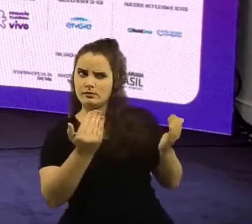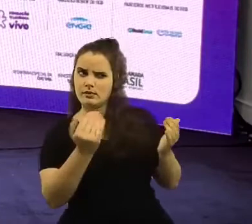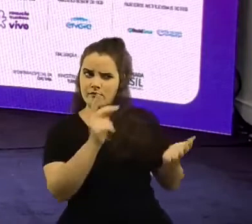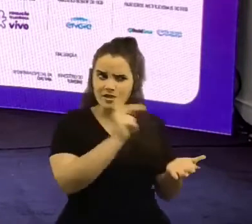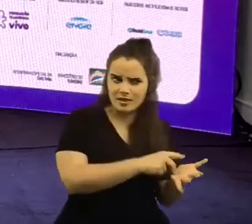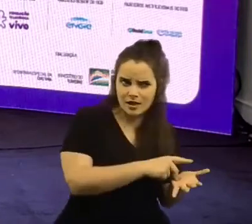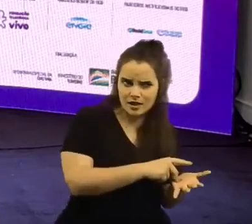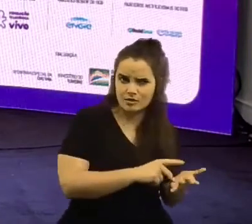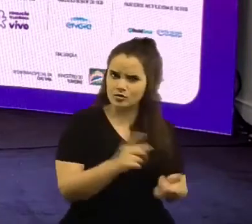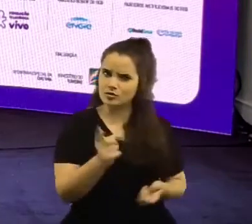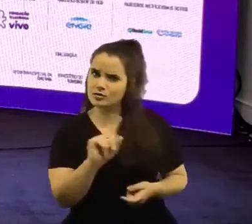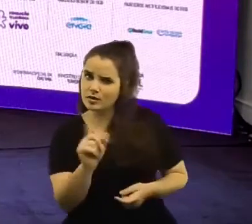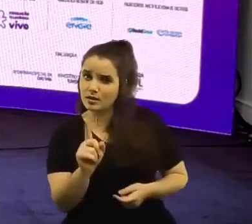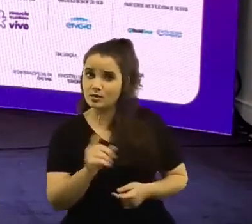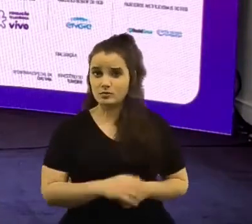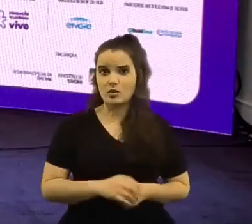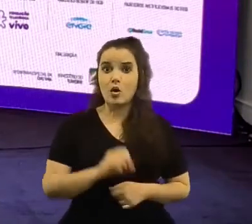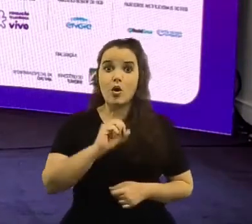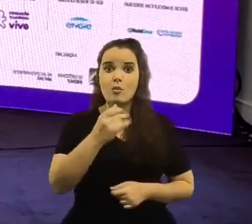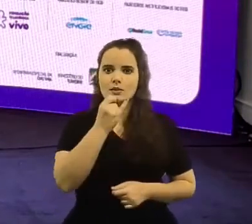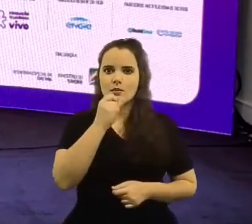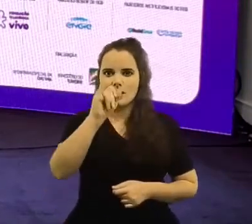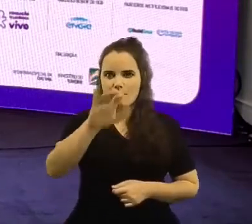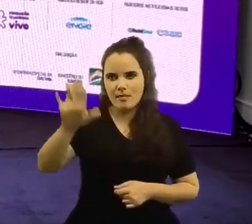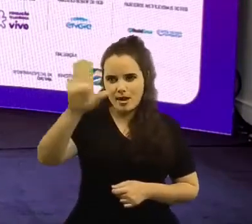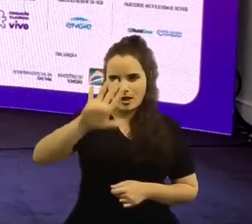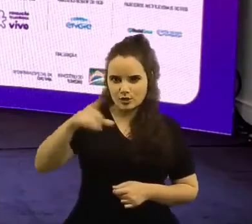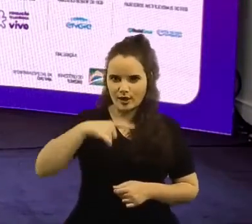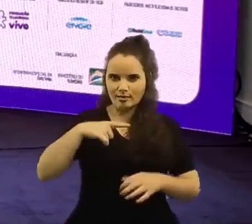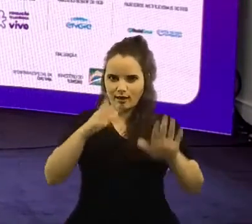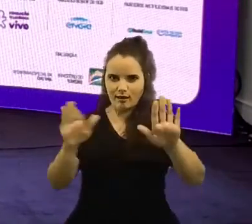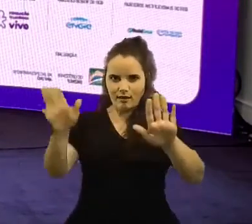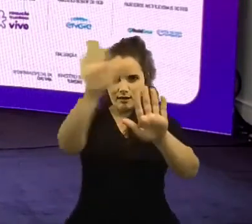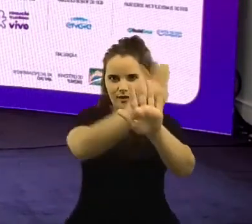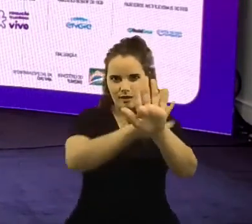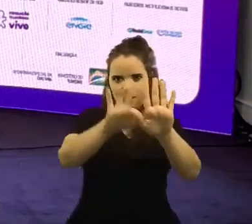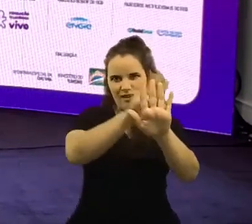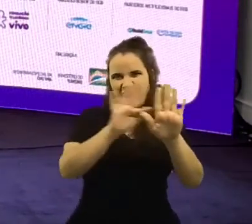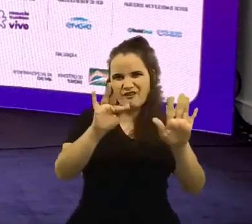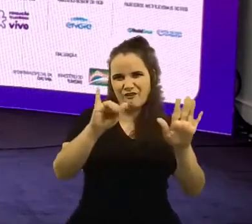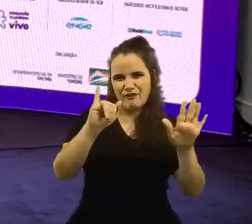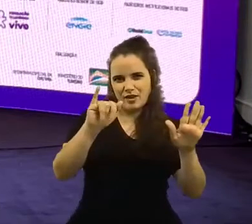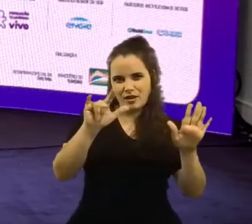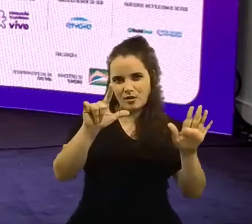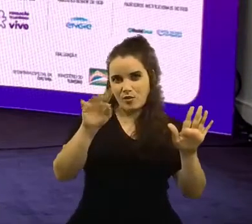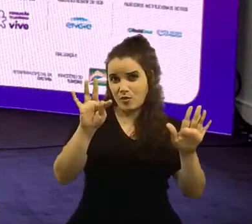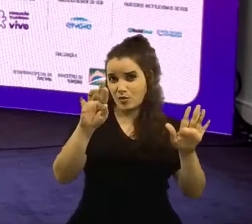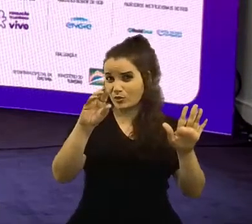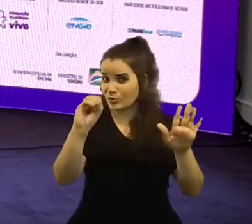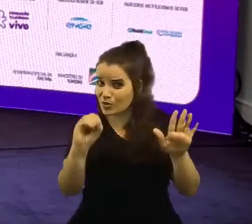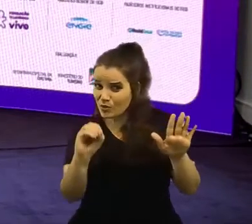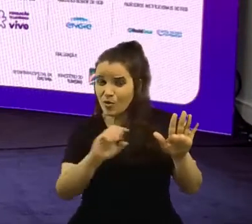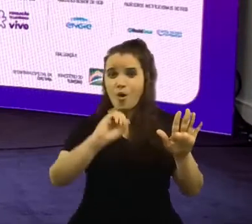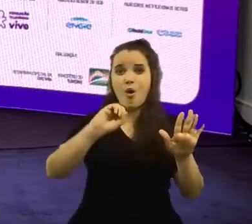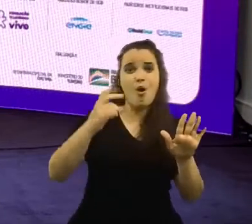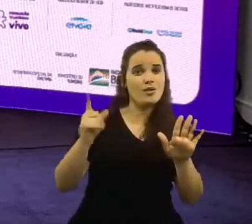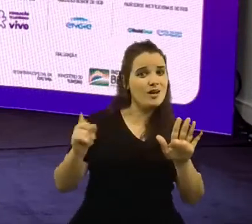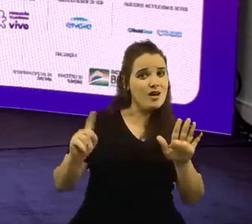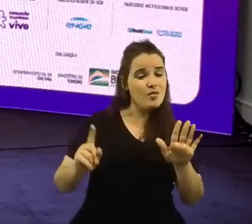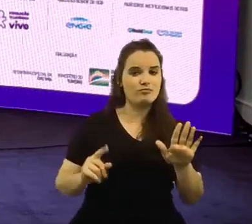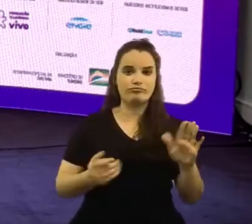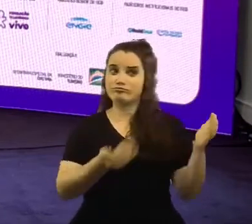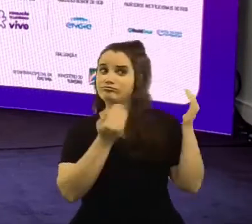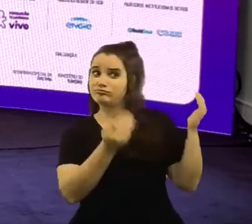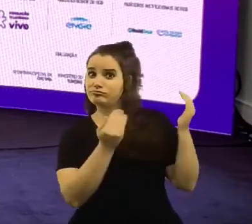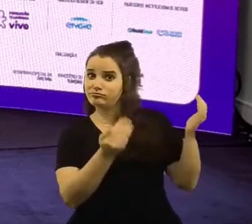gente saber separar também realidade, o que está sendo agora implementado com a tecnologia. E aí, queria apresentar,